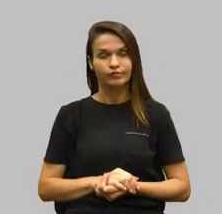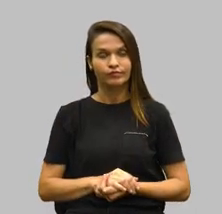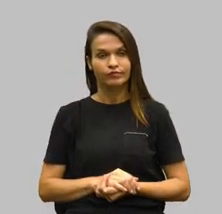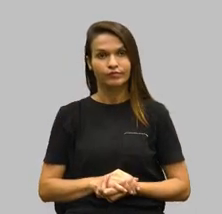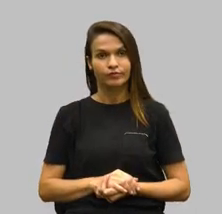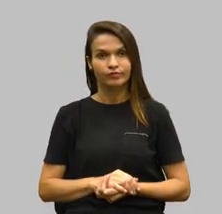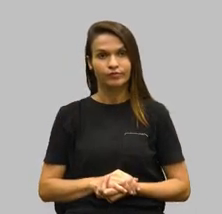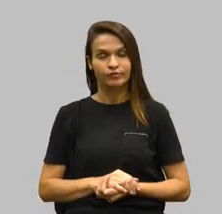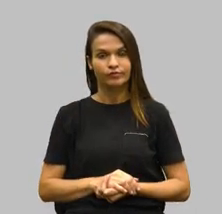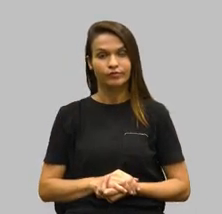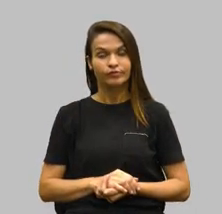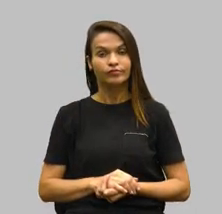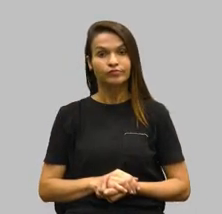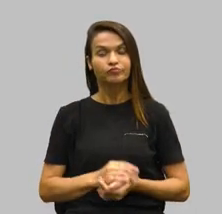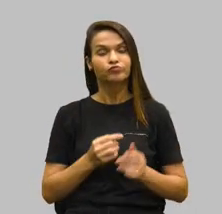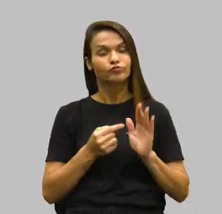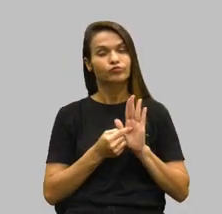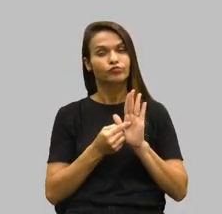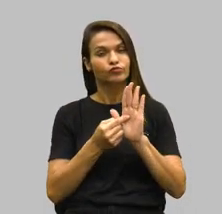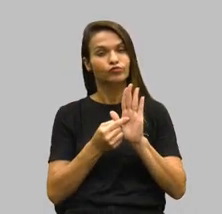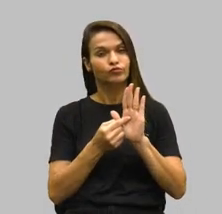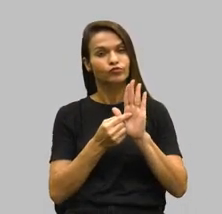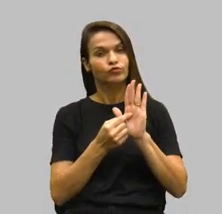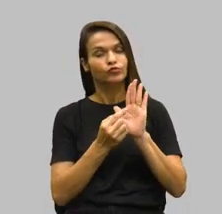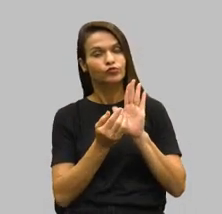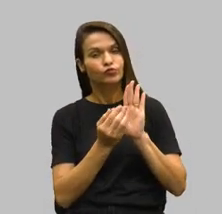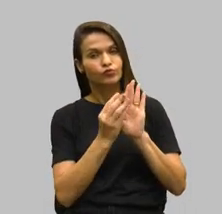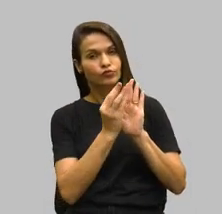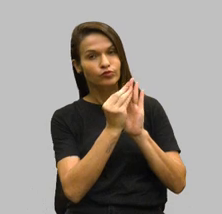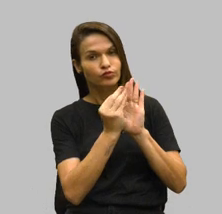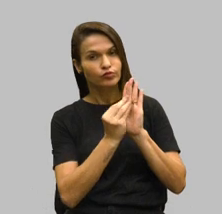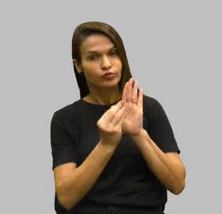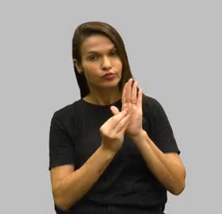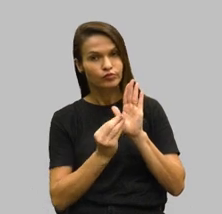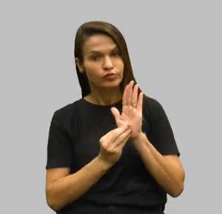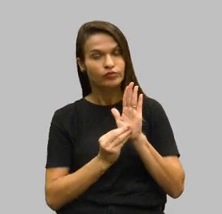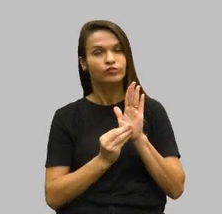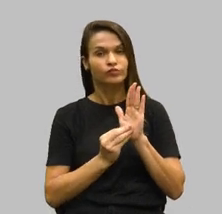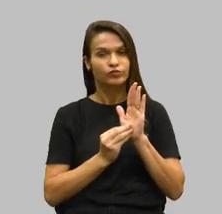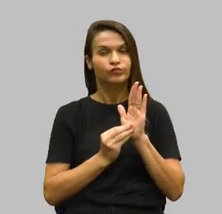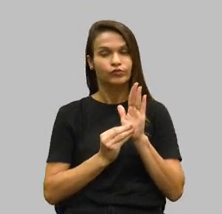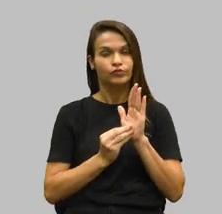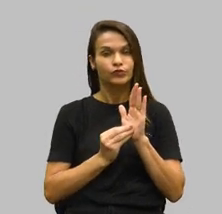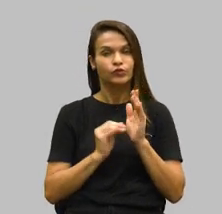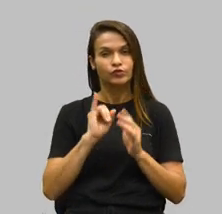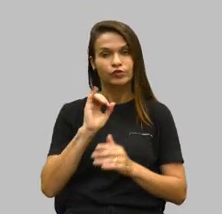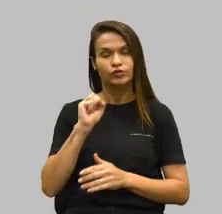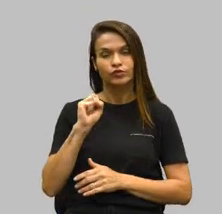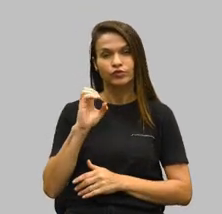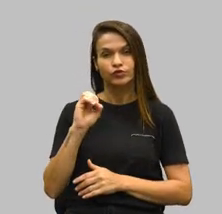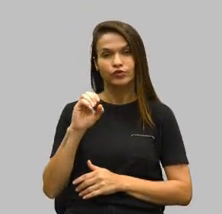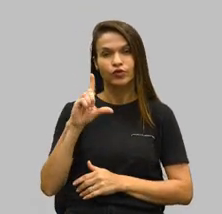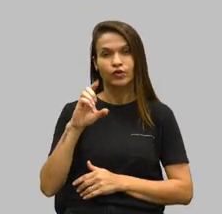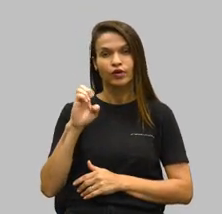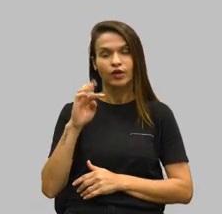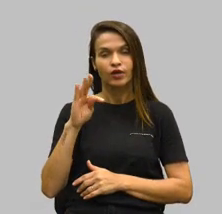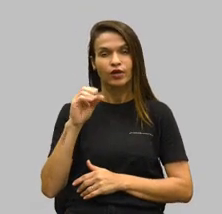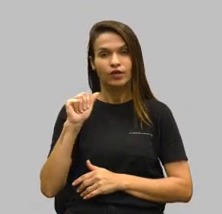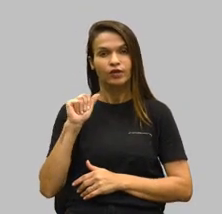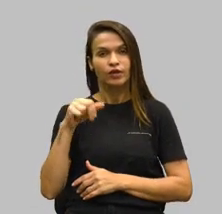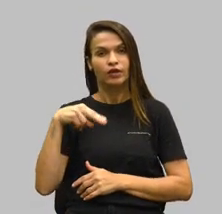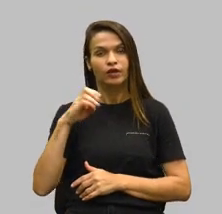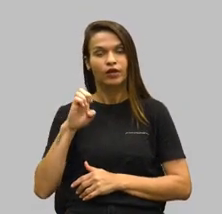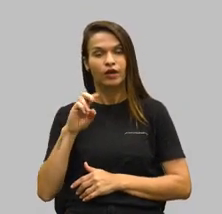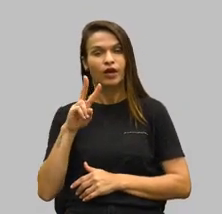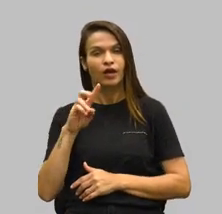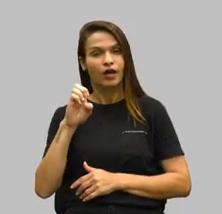bom eu trago aqui os dados do CNA que é o centro Risoleta Neves de atendimento em que Inclusive a bancada feminina